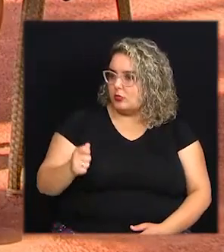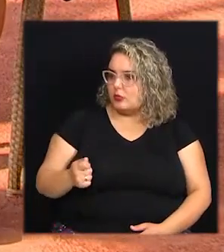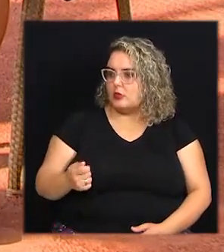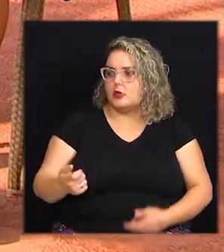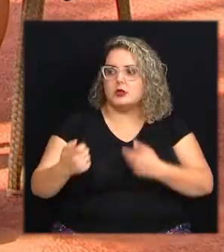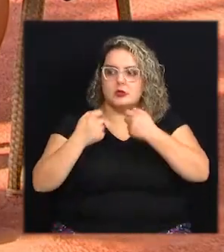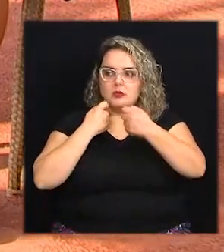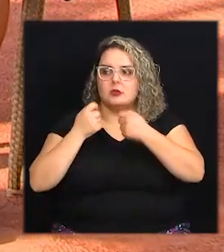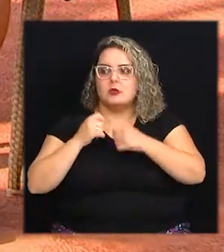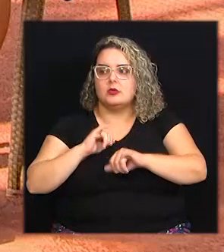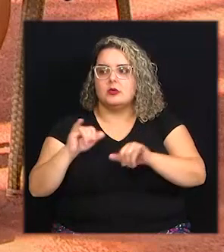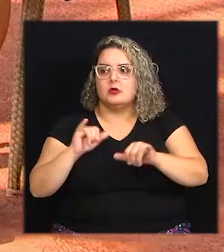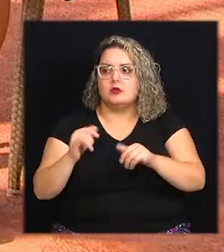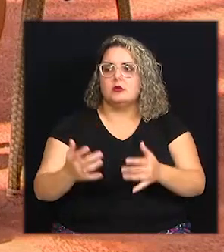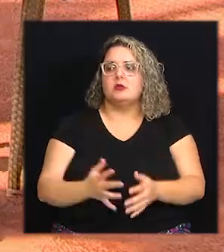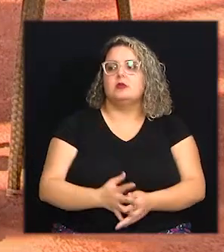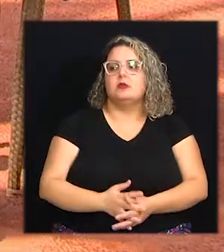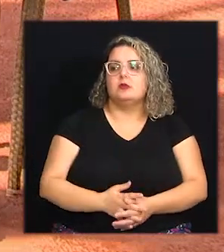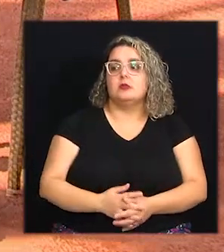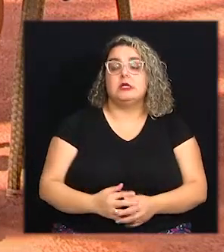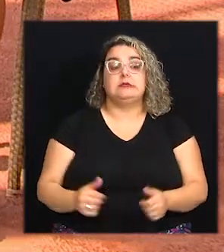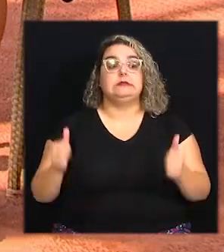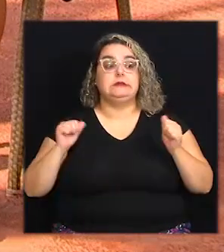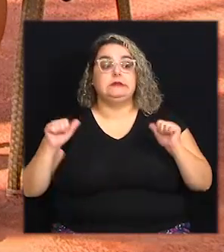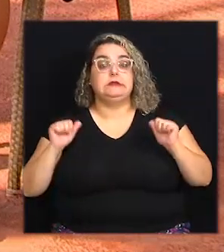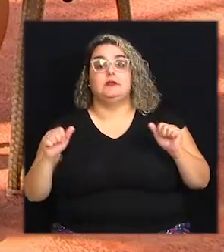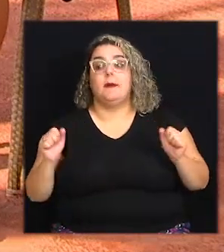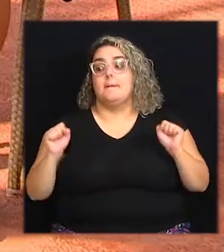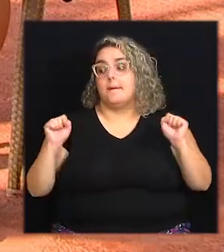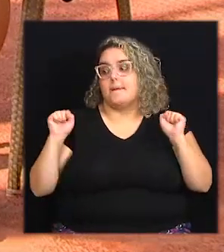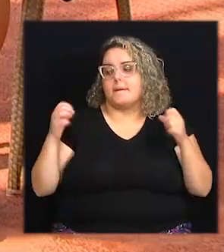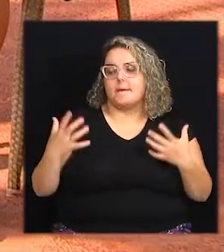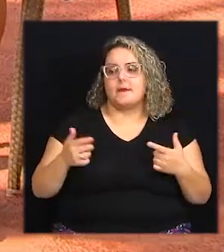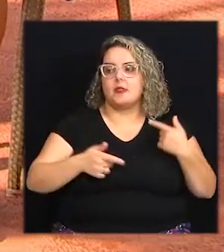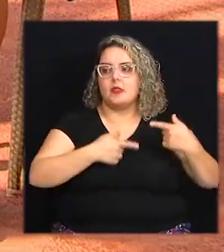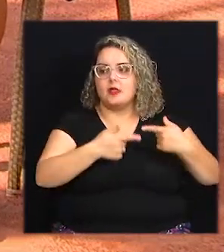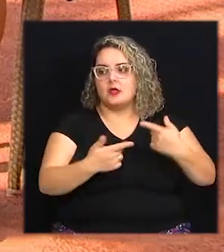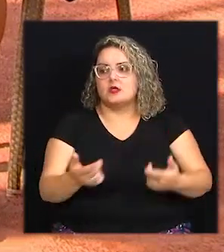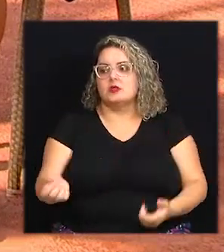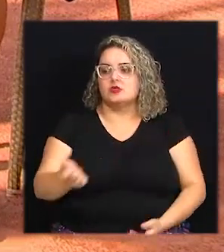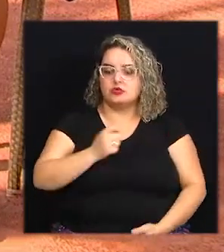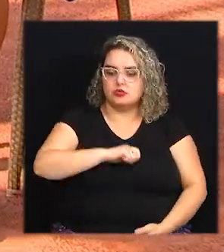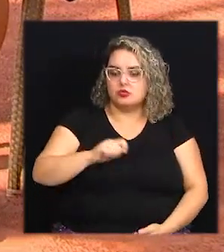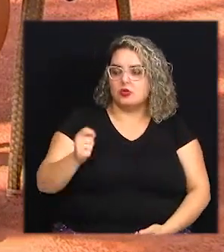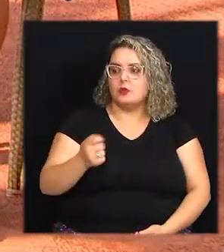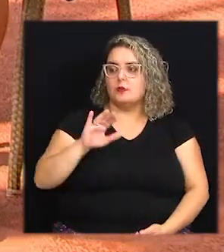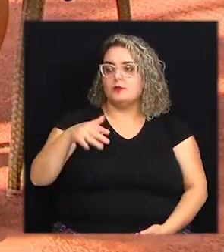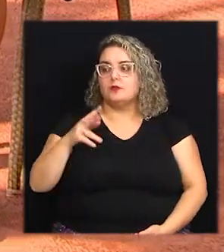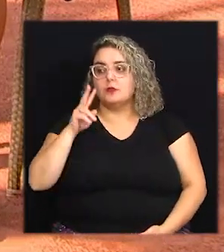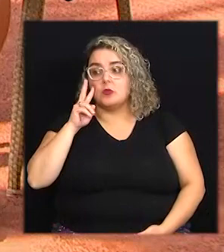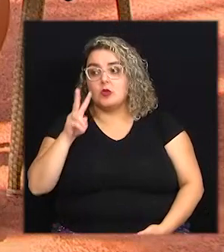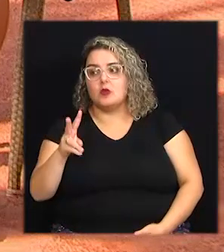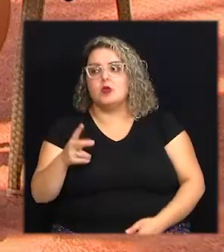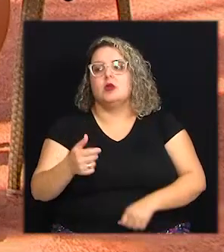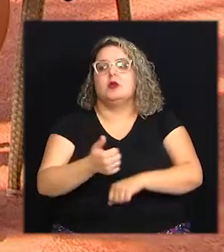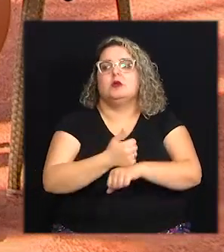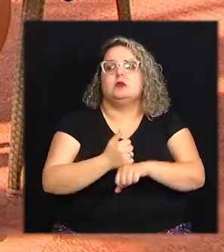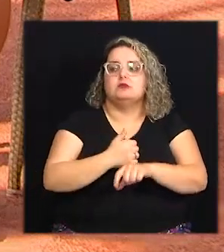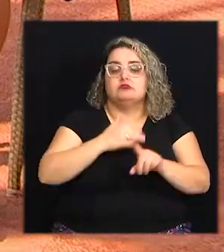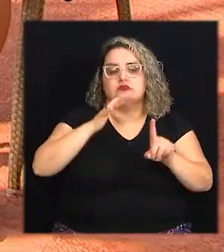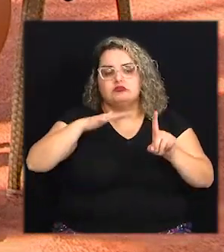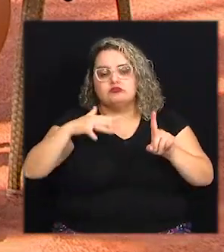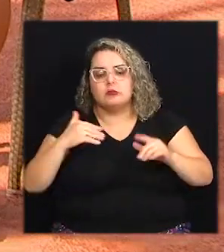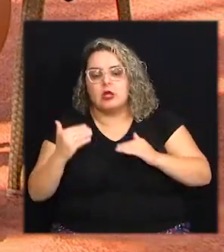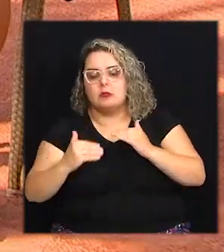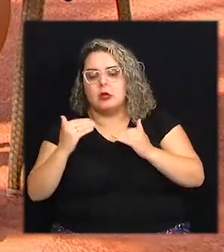deu uma entrevista recentemente falando que ele está bem animado, né, com essa geração do tênis. Quando você vê esses atletas